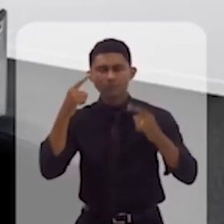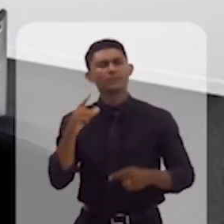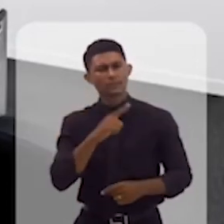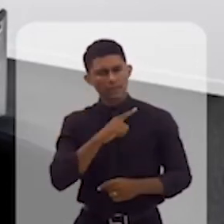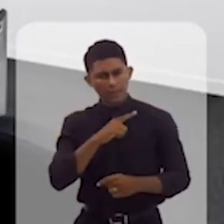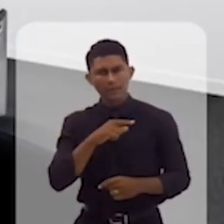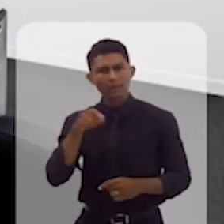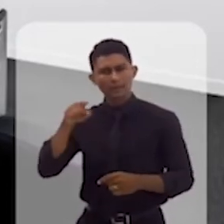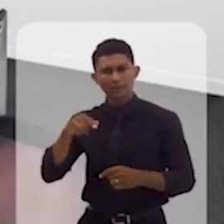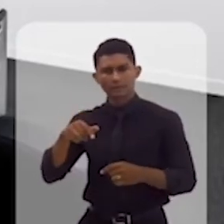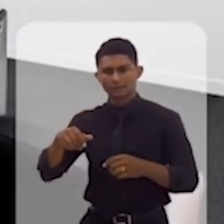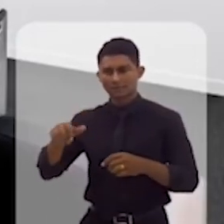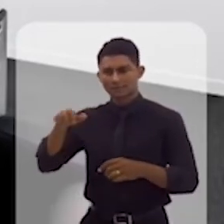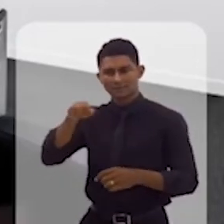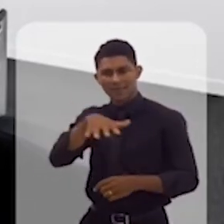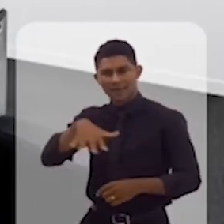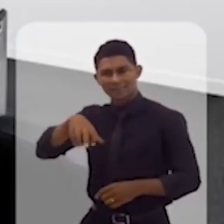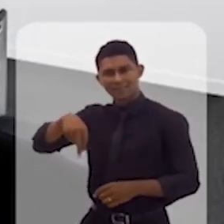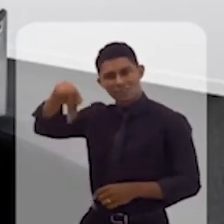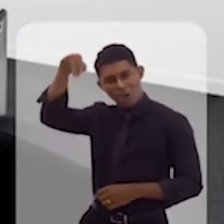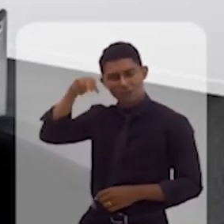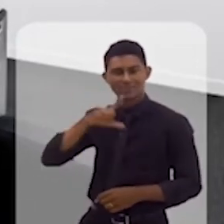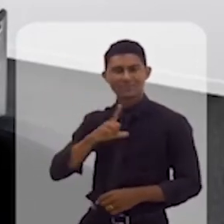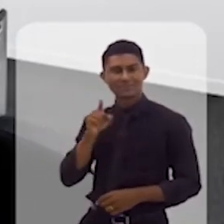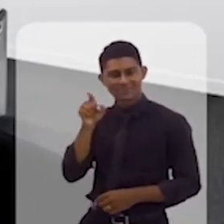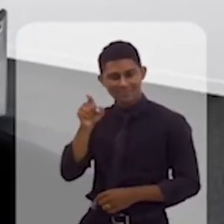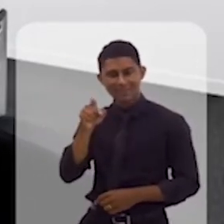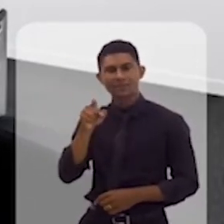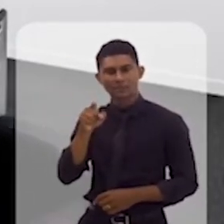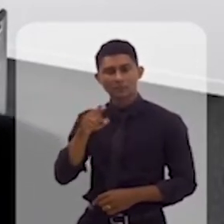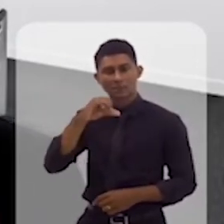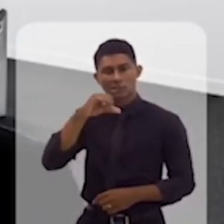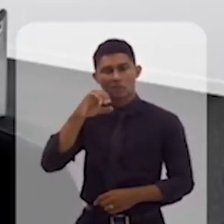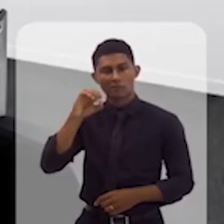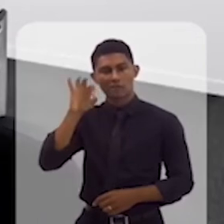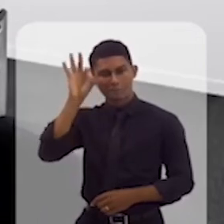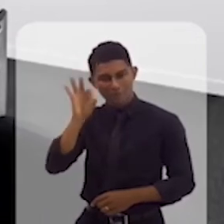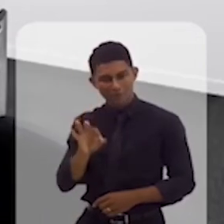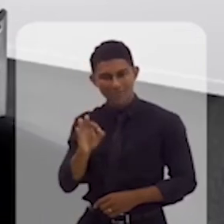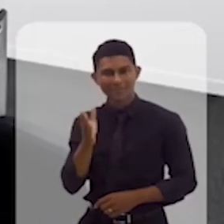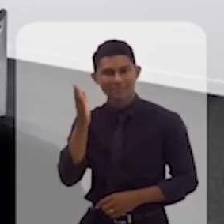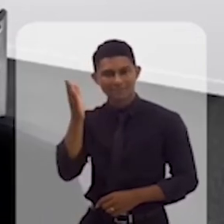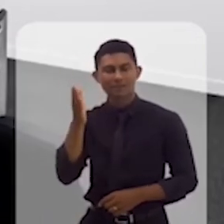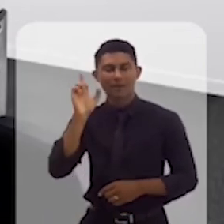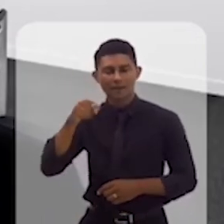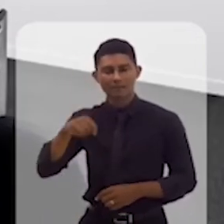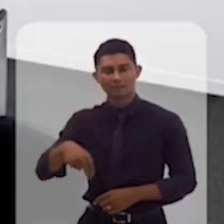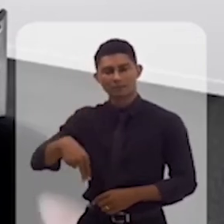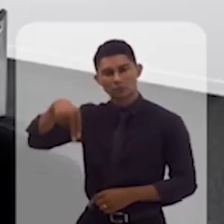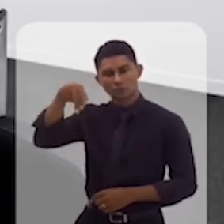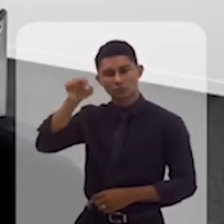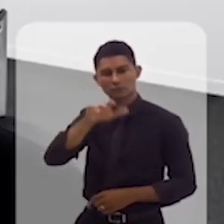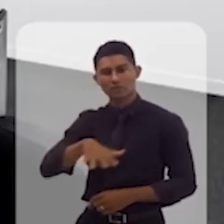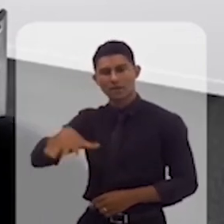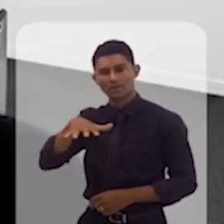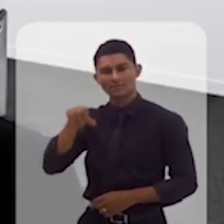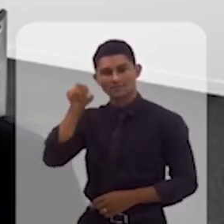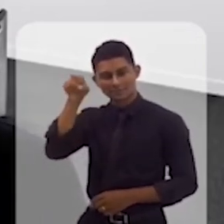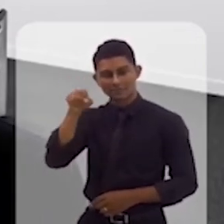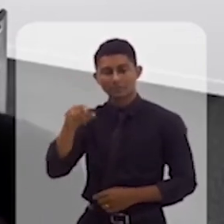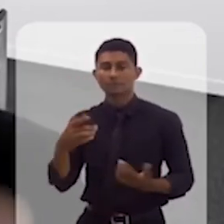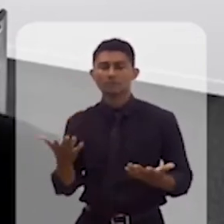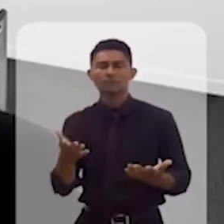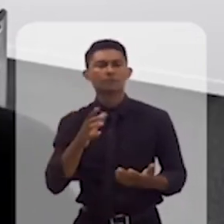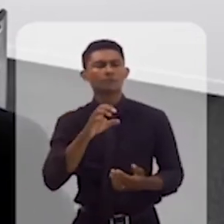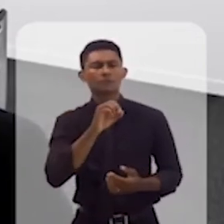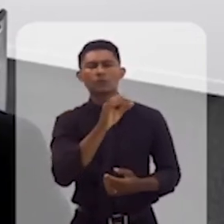instaladas no Nordeste, né? 90% da nossa geração eólica onshore hoje ela está no Nordeste. E, no caso da offshore,